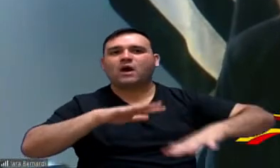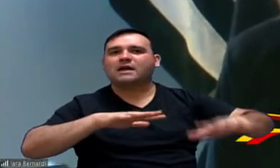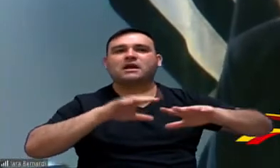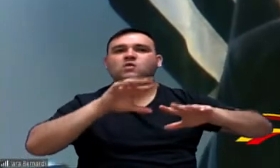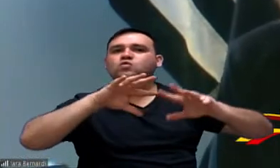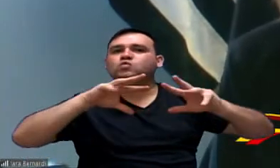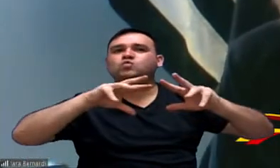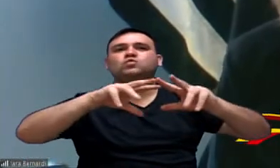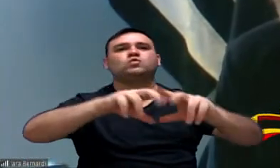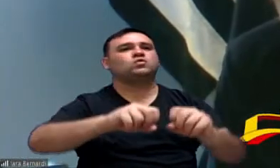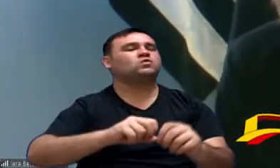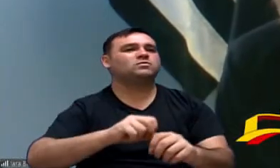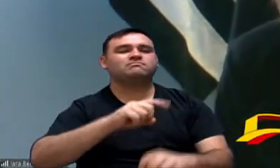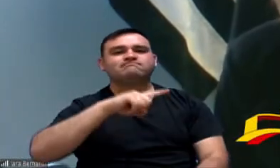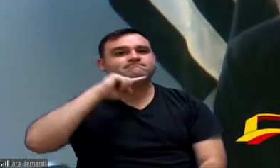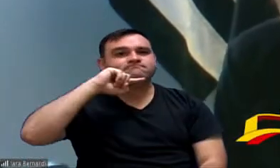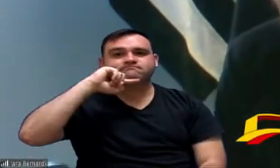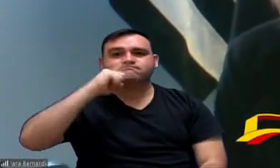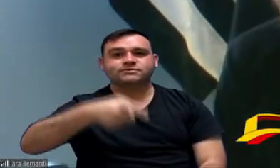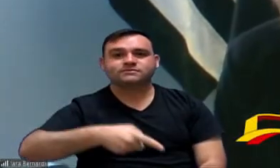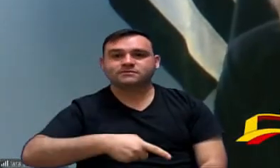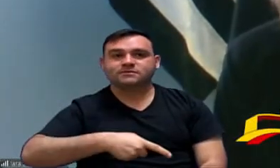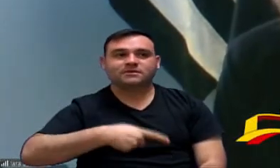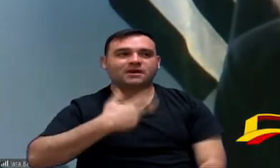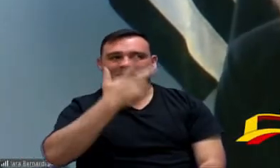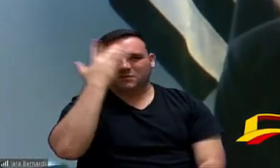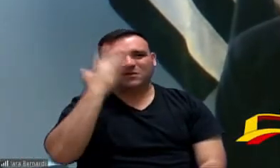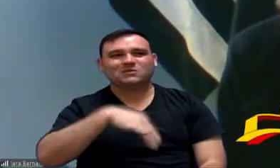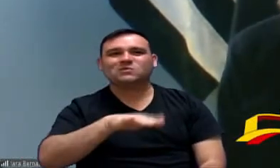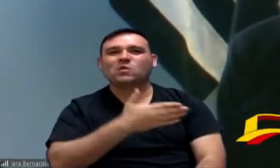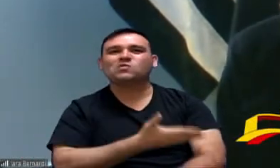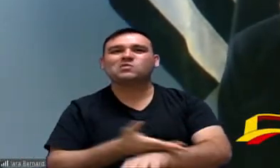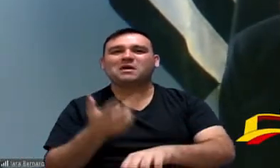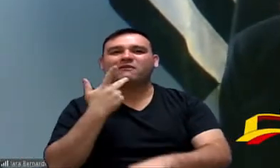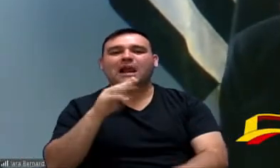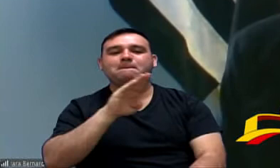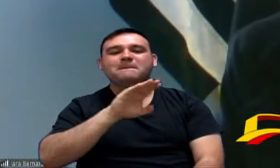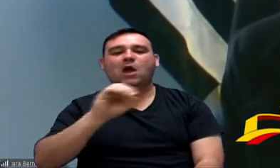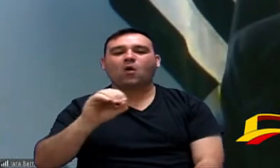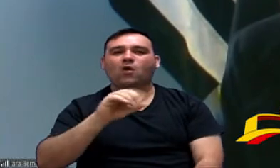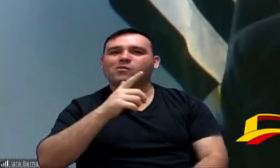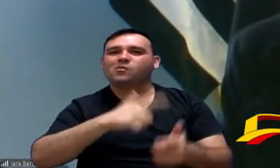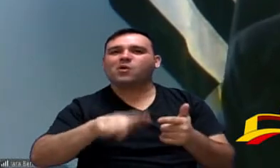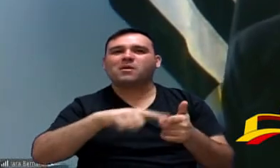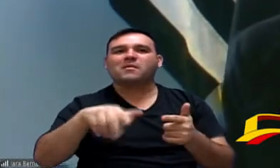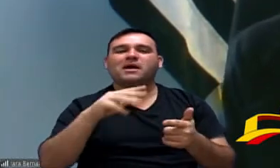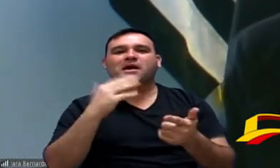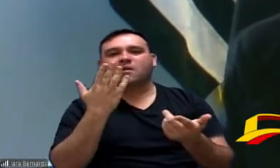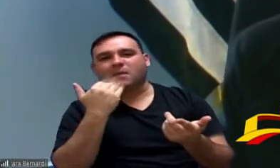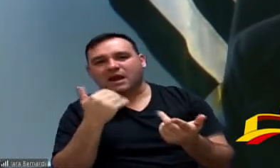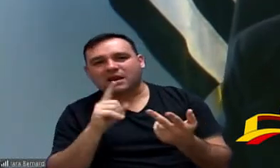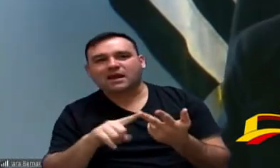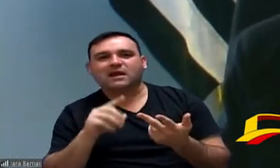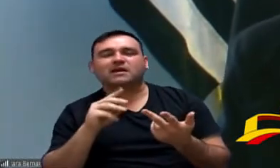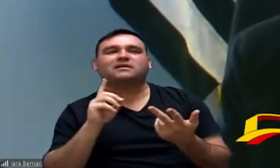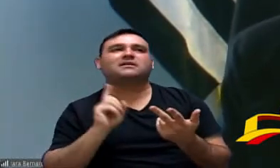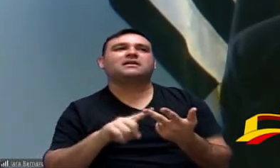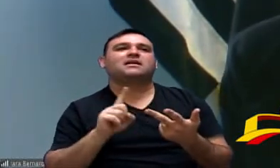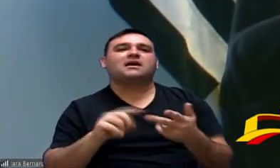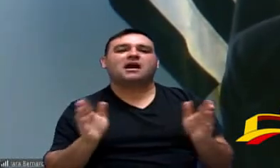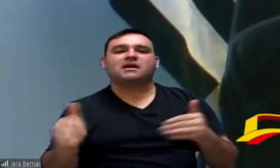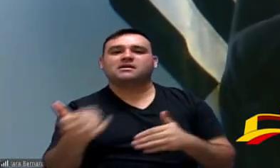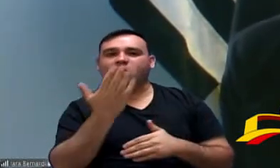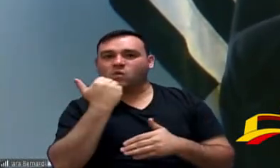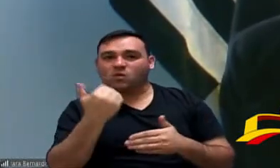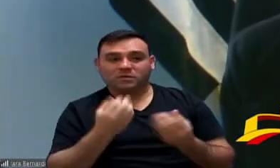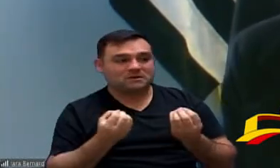BO, usando a linguagem popular. Seja da merenda, da contratação das mega cestas que até agora não vieram